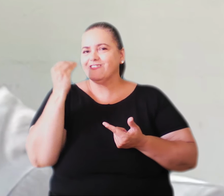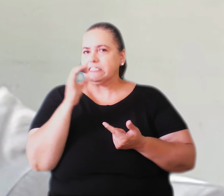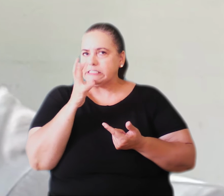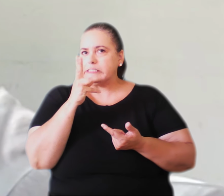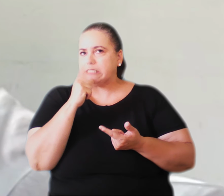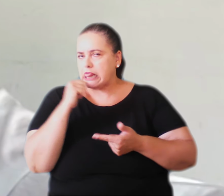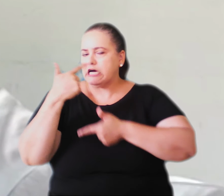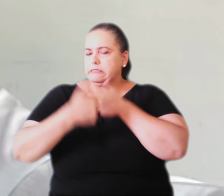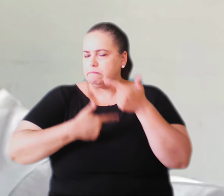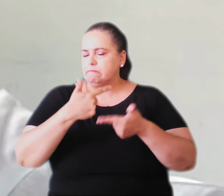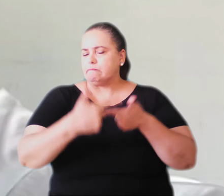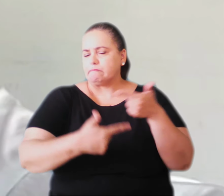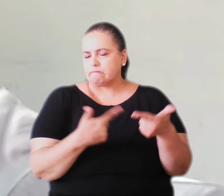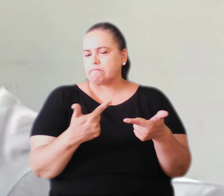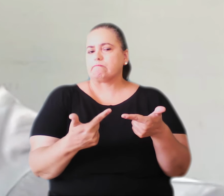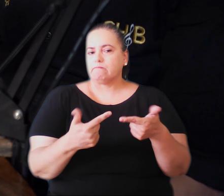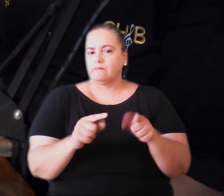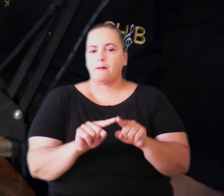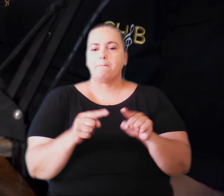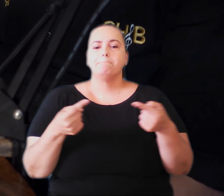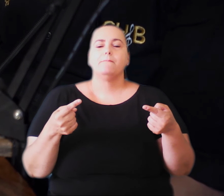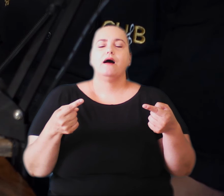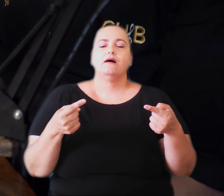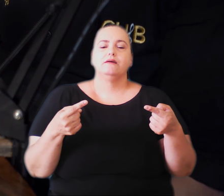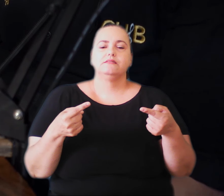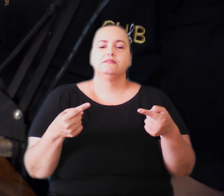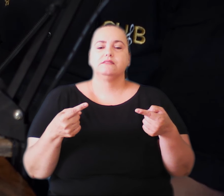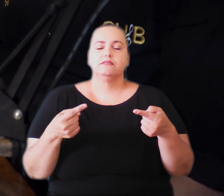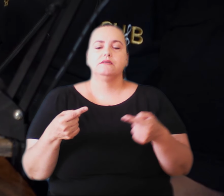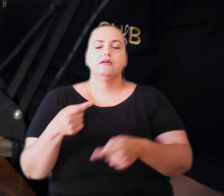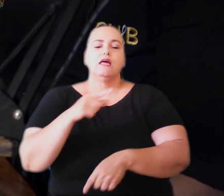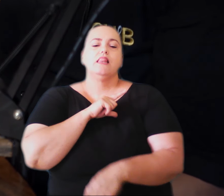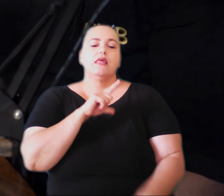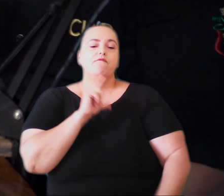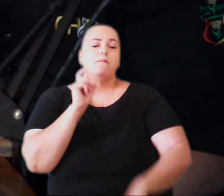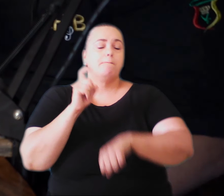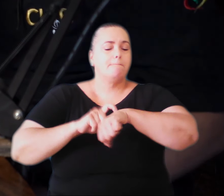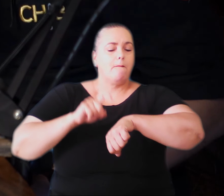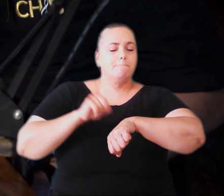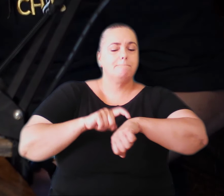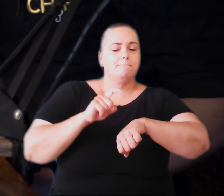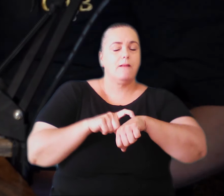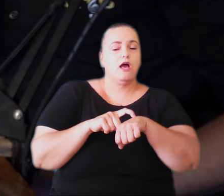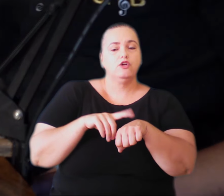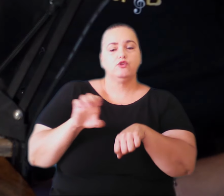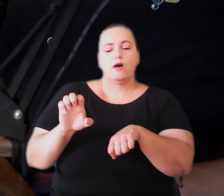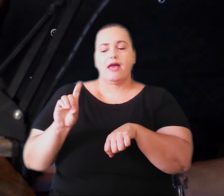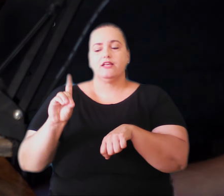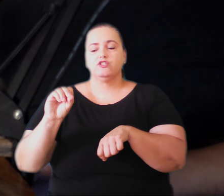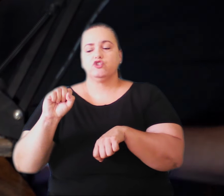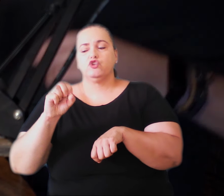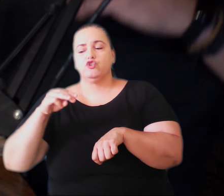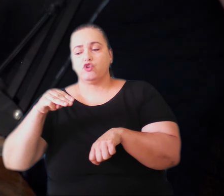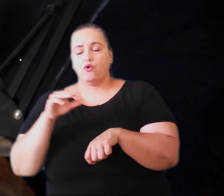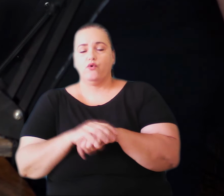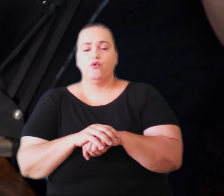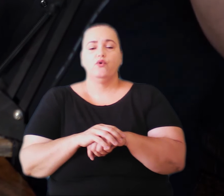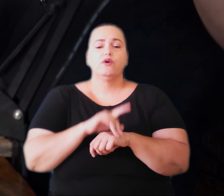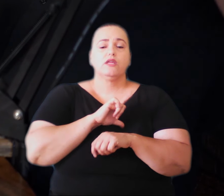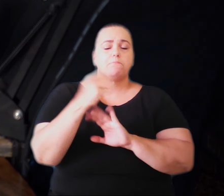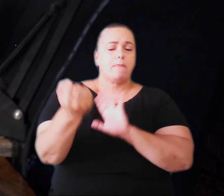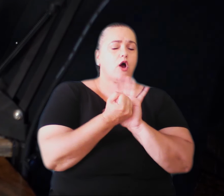é trabalhoso. É. Mas, trabalhoso, muito trabalhoso. Mas teve momentos assim, doutor Edson, que eu tenho certeza que te